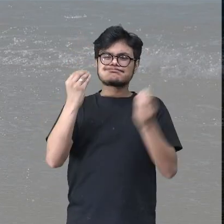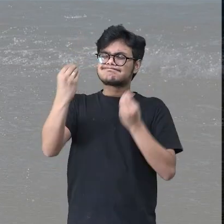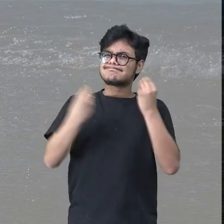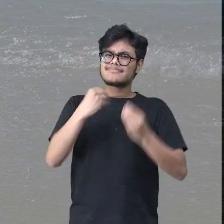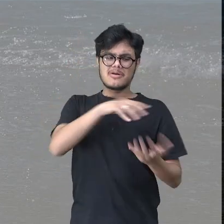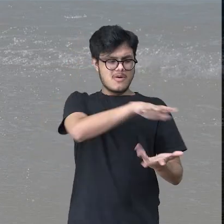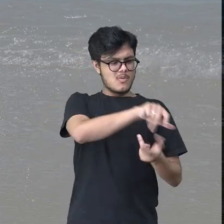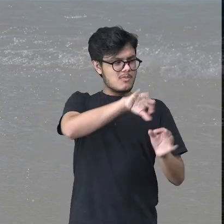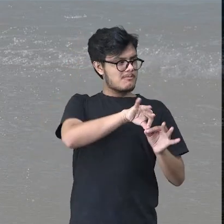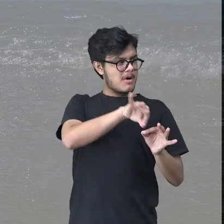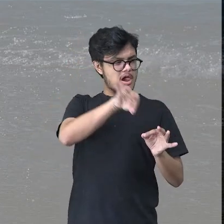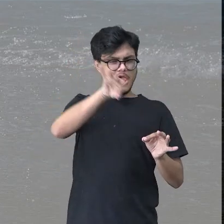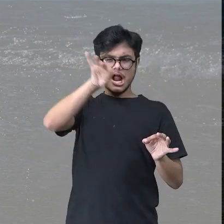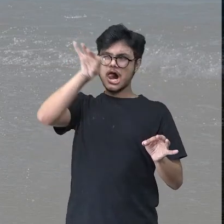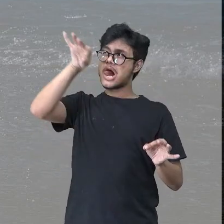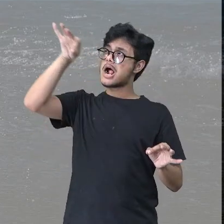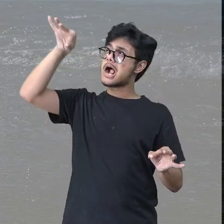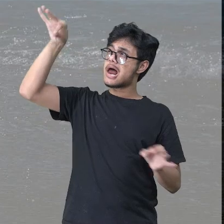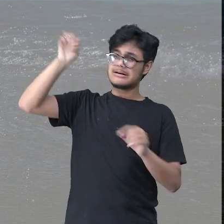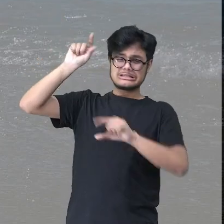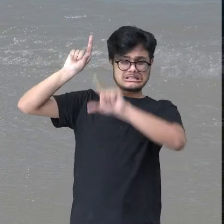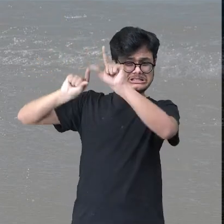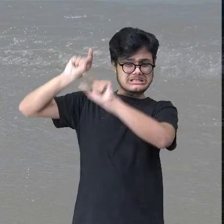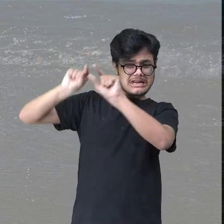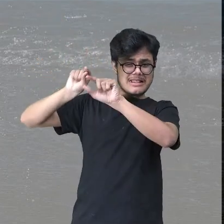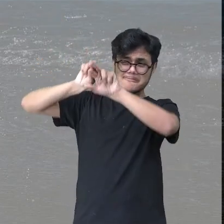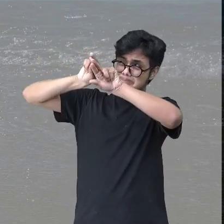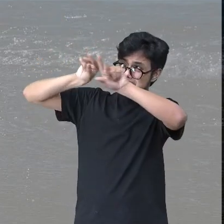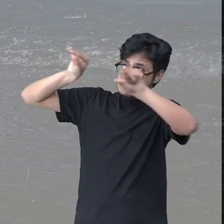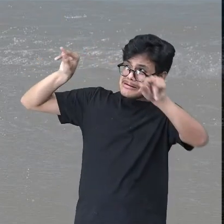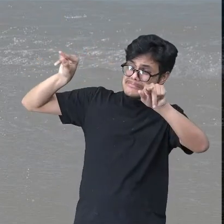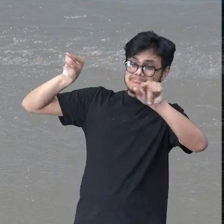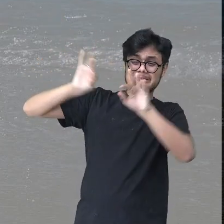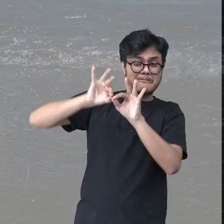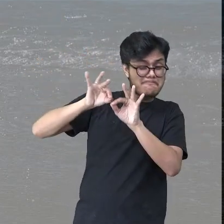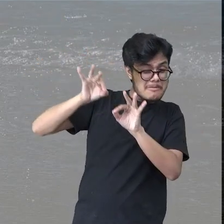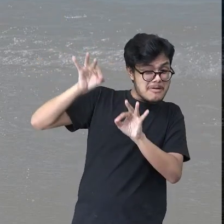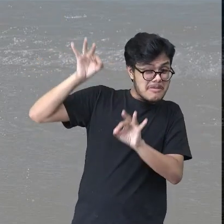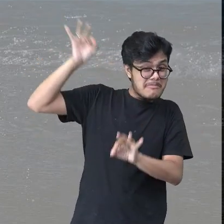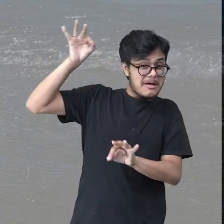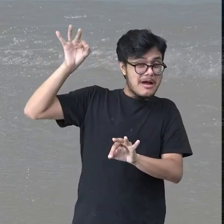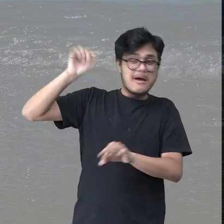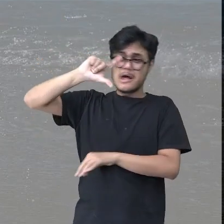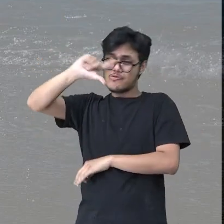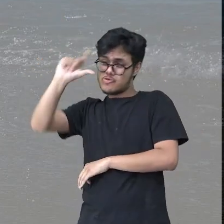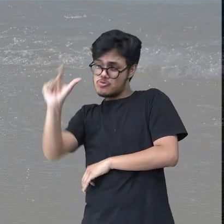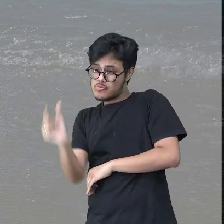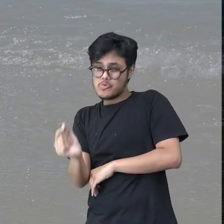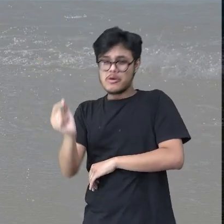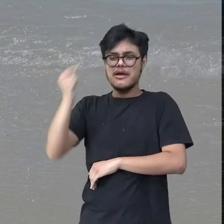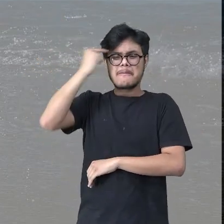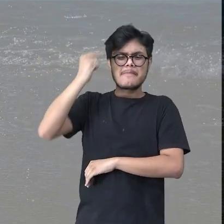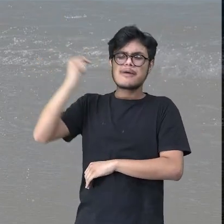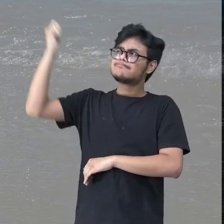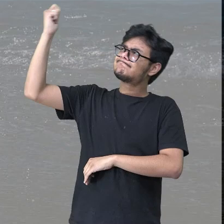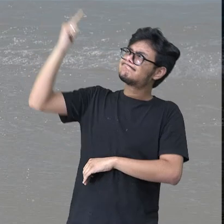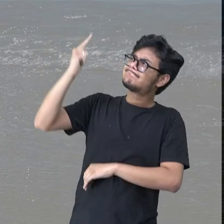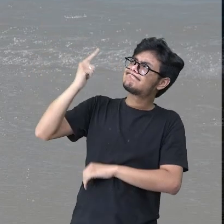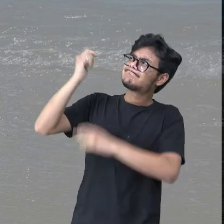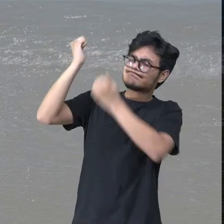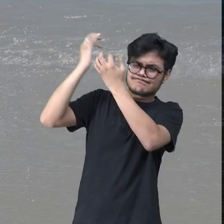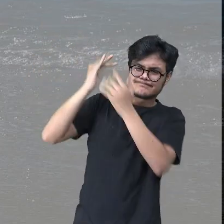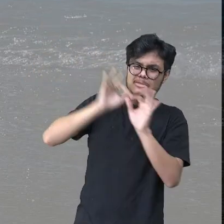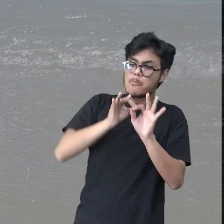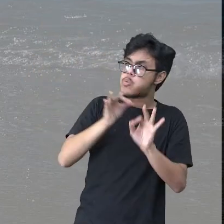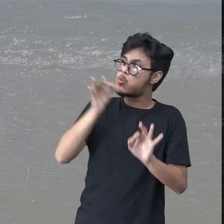distante estão aí esses corpos celestes, né? As estrelas, o Sol, a Lua? Você já imaginou quão longe eles estão de